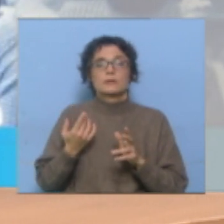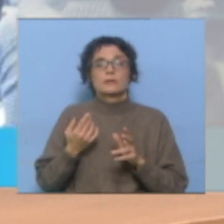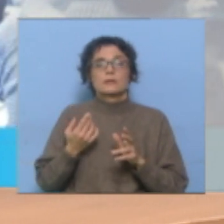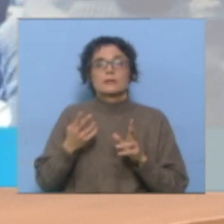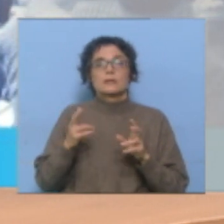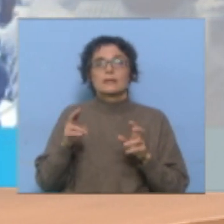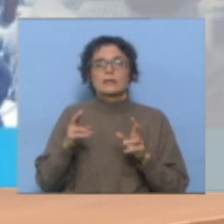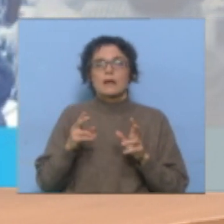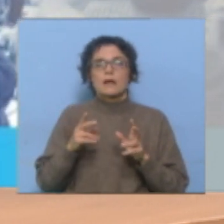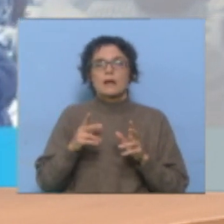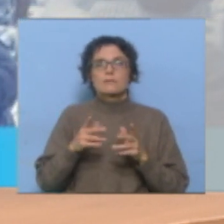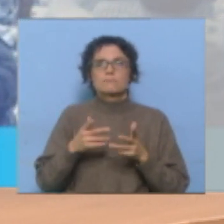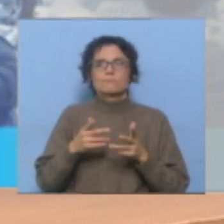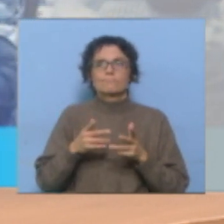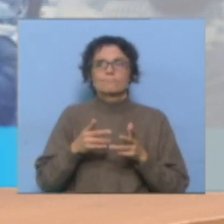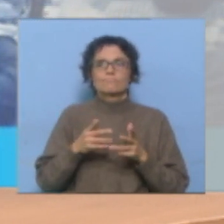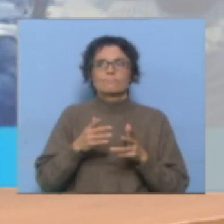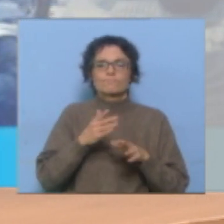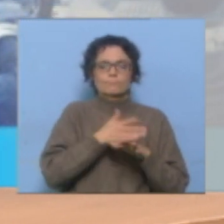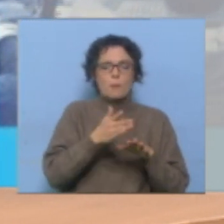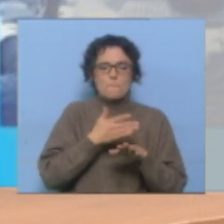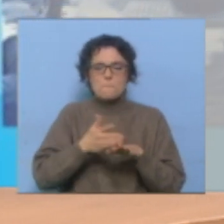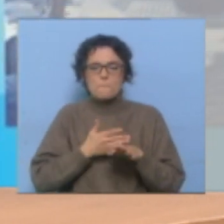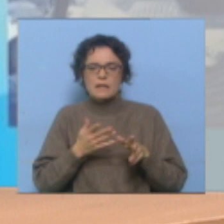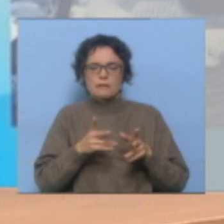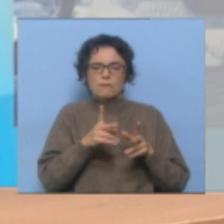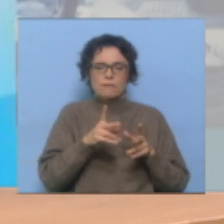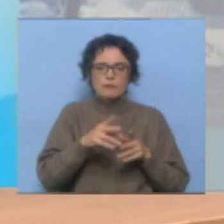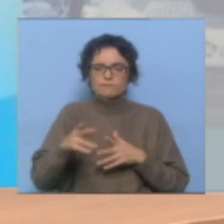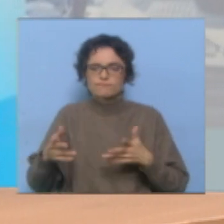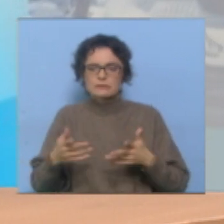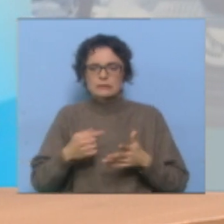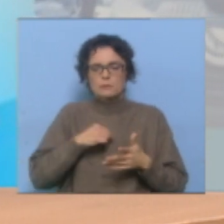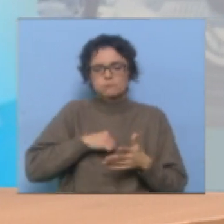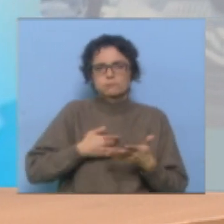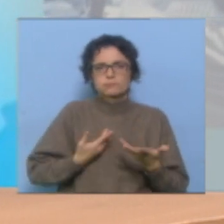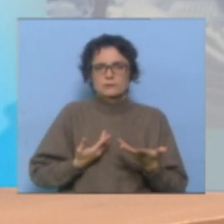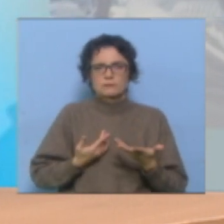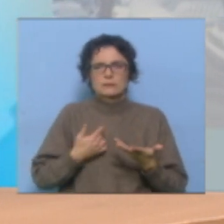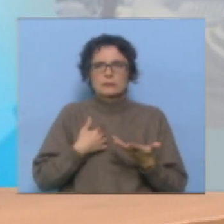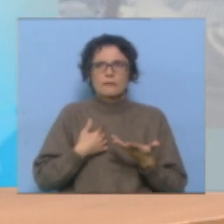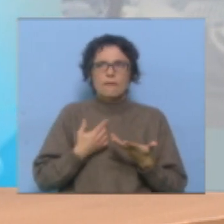era Pedaços de Mim. Eu até hesitei se não haveria de dar,